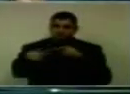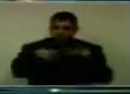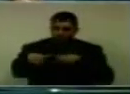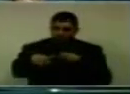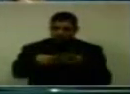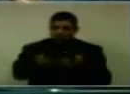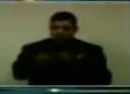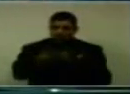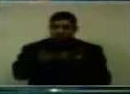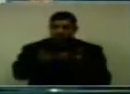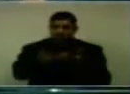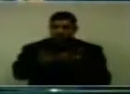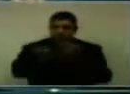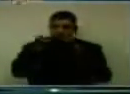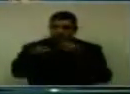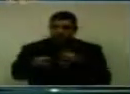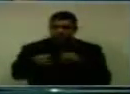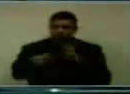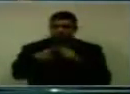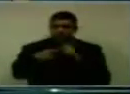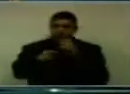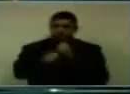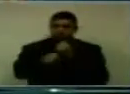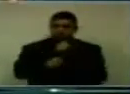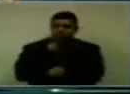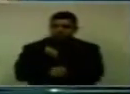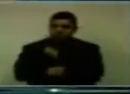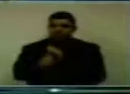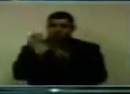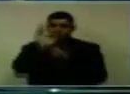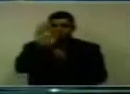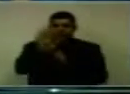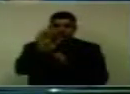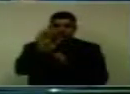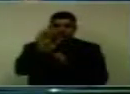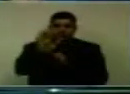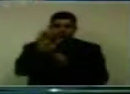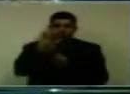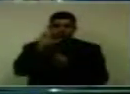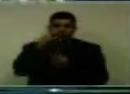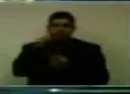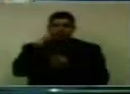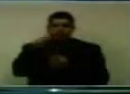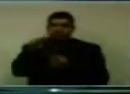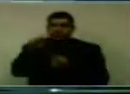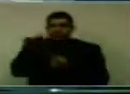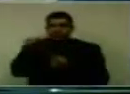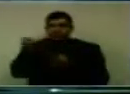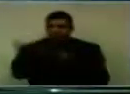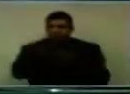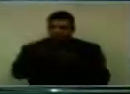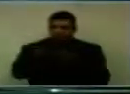conclusão óbvia por conta dos números apresentados pela Agência Reguladora dos